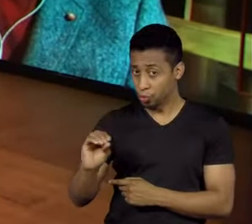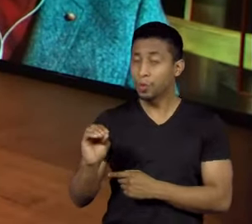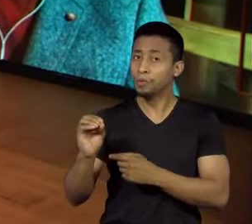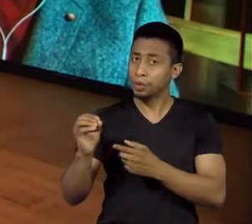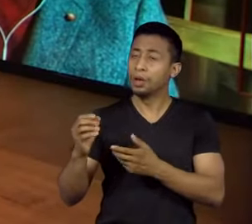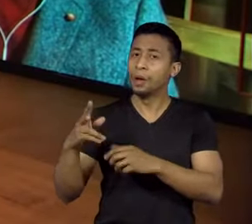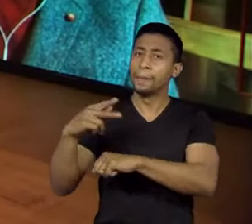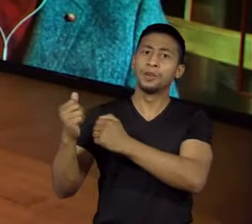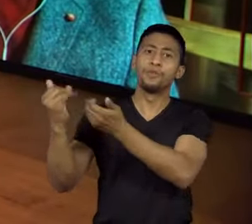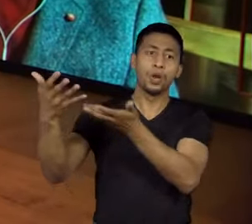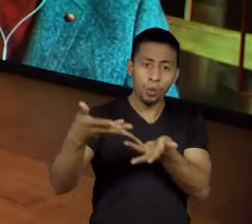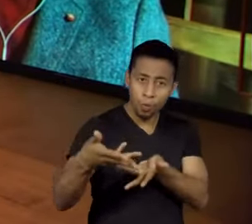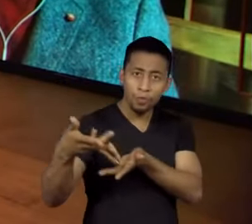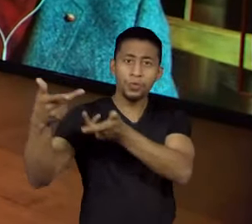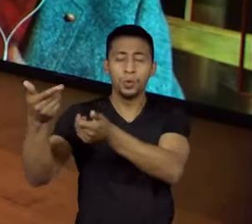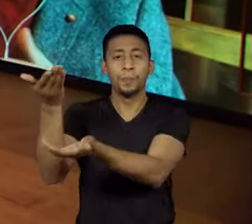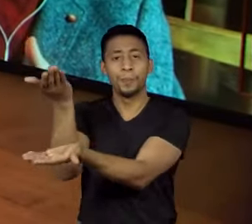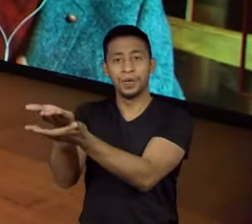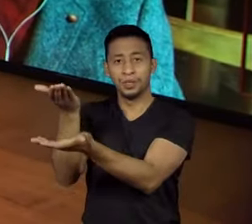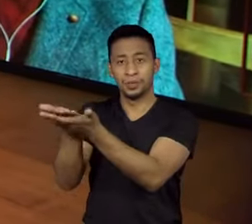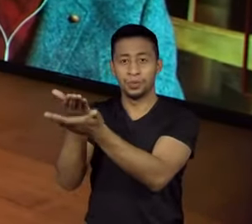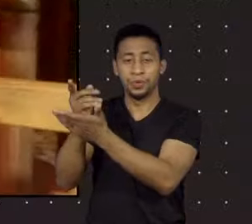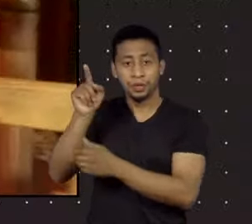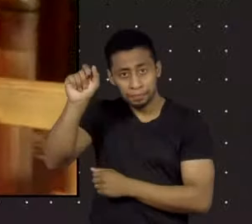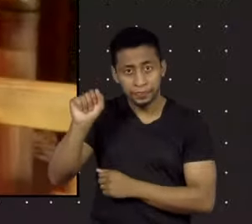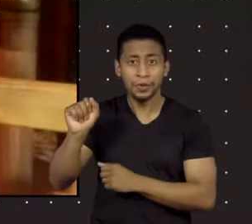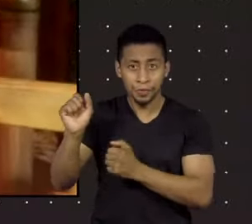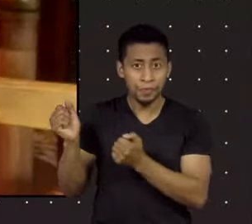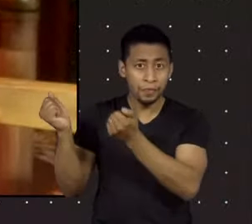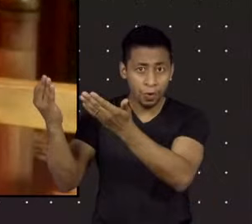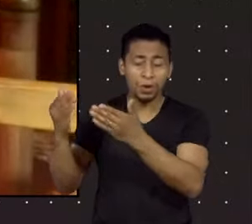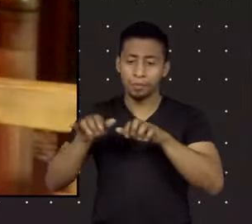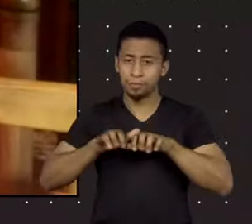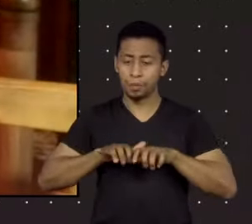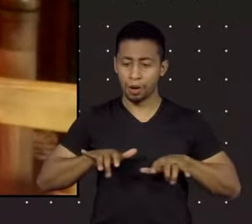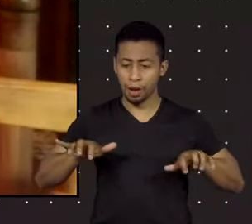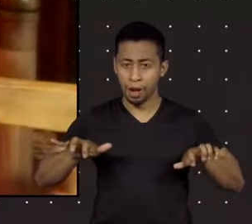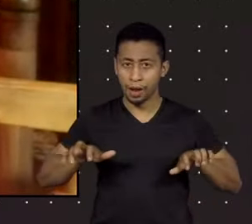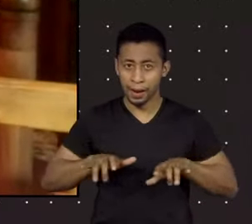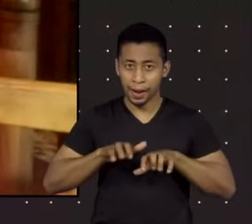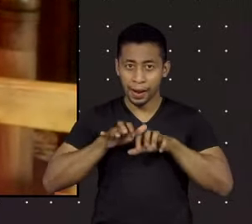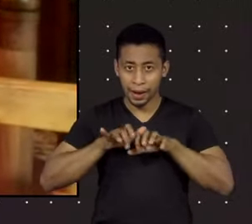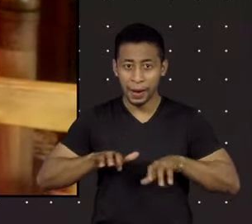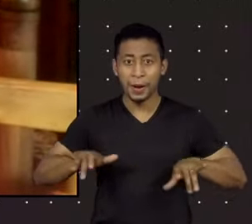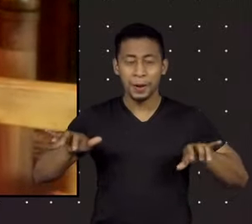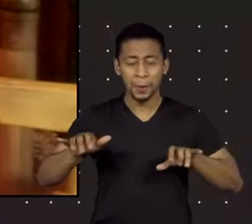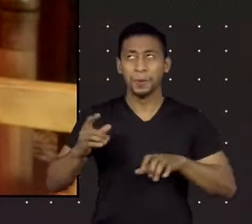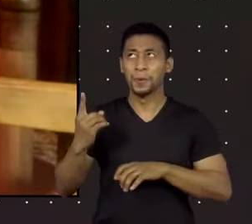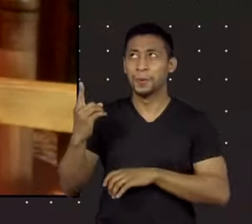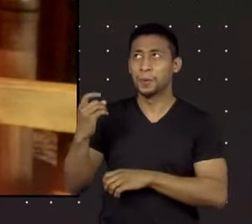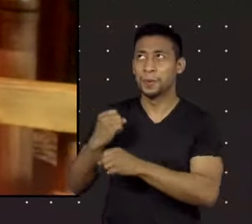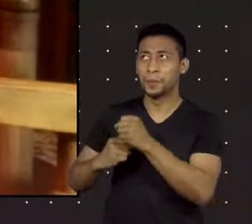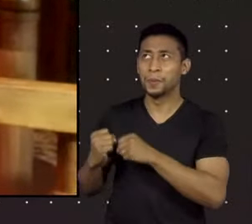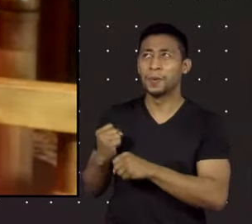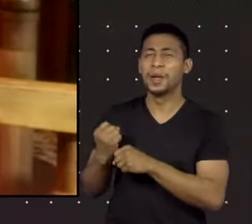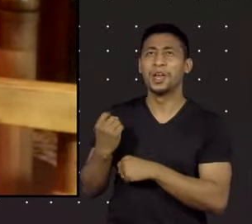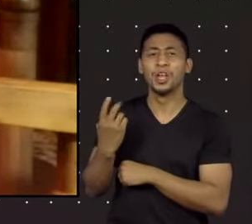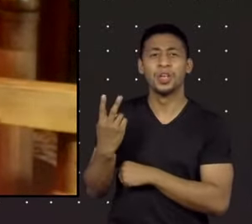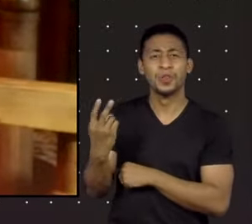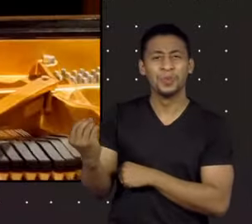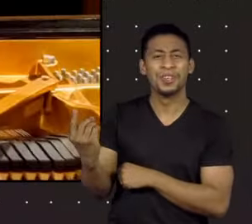do mundo, no Conservatório de São Petersburgo, como caso de um violoncellista, ou então esse pianista que que ganhou em